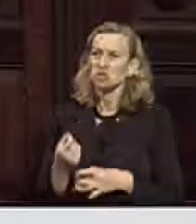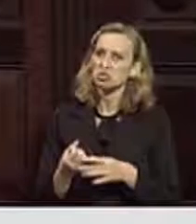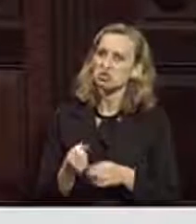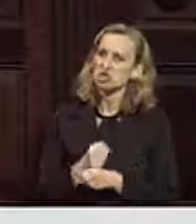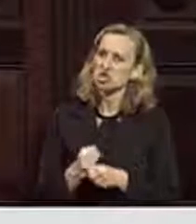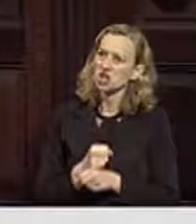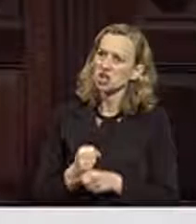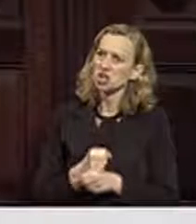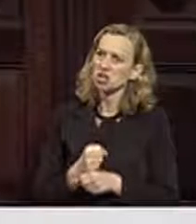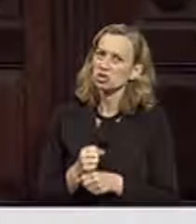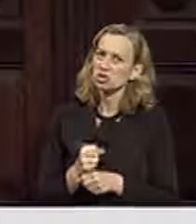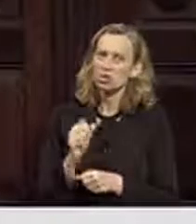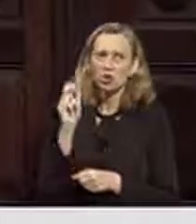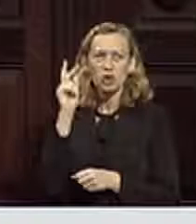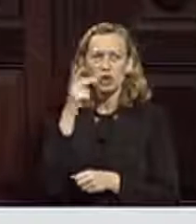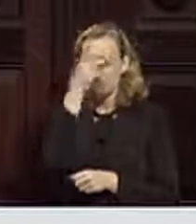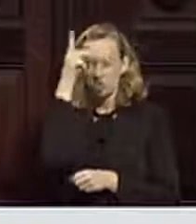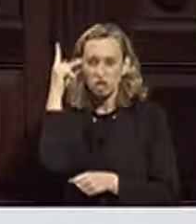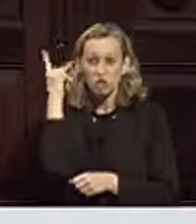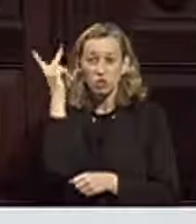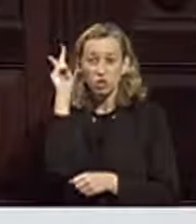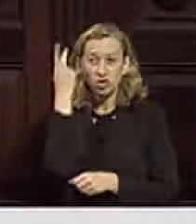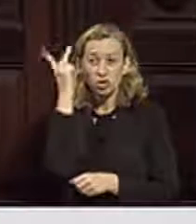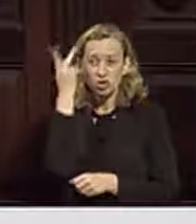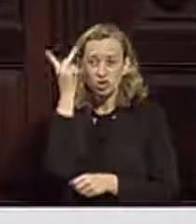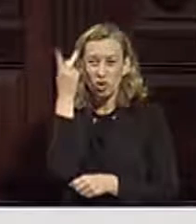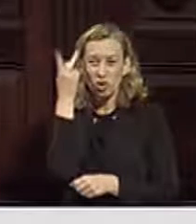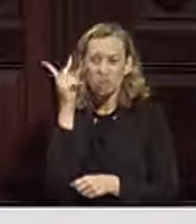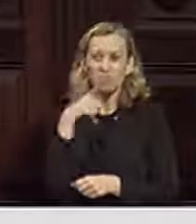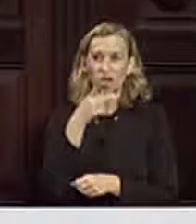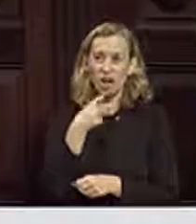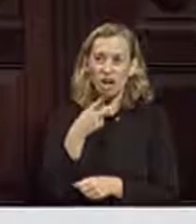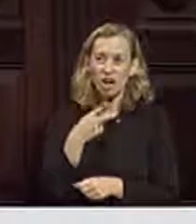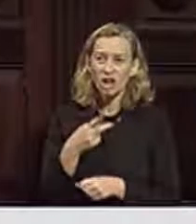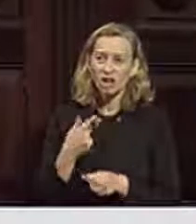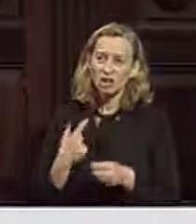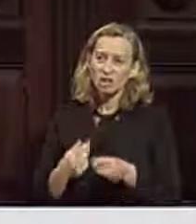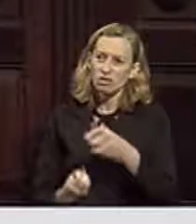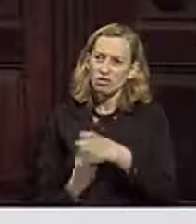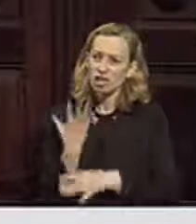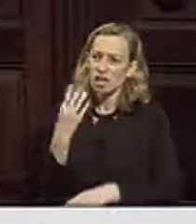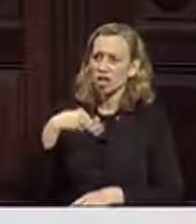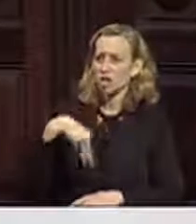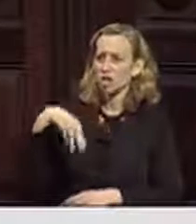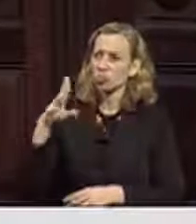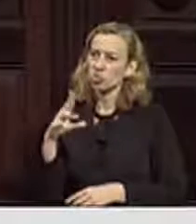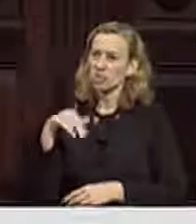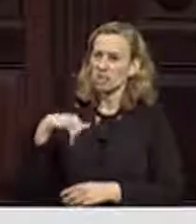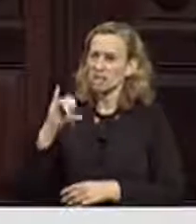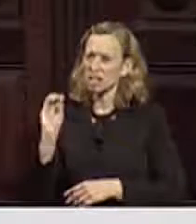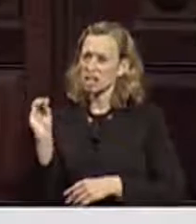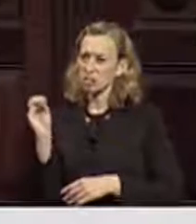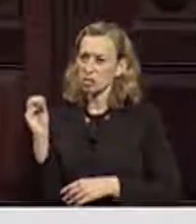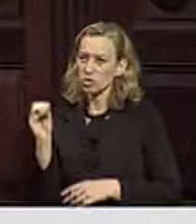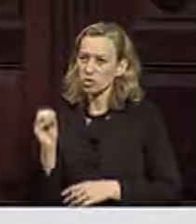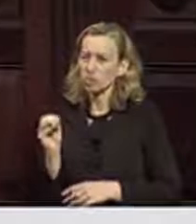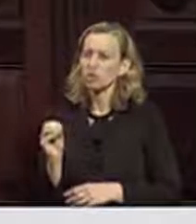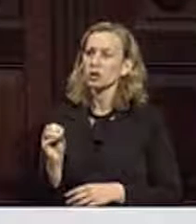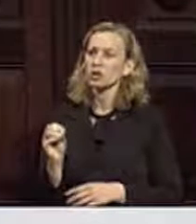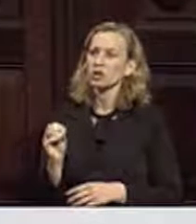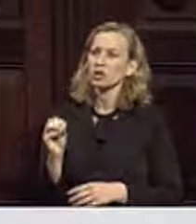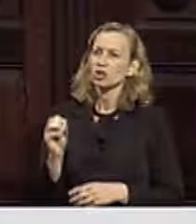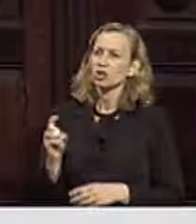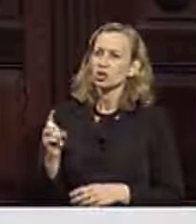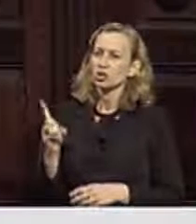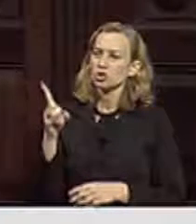dos historiadores, uma vez que o município foi criado por decreto real de Dom João VI no dia 16